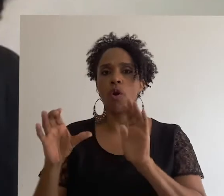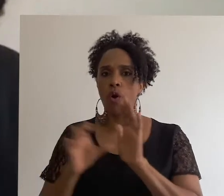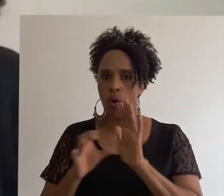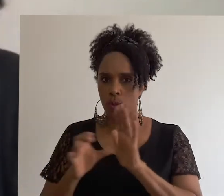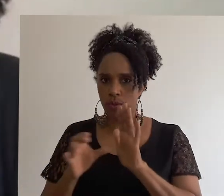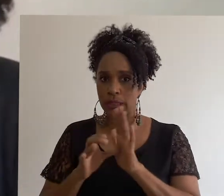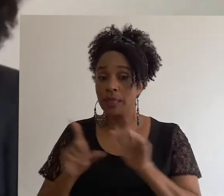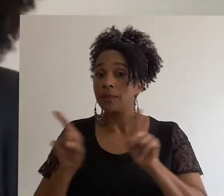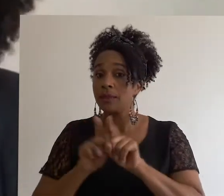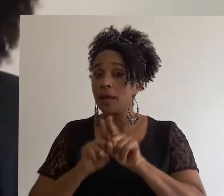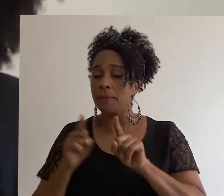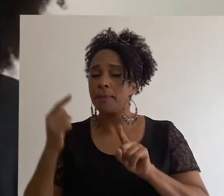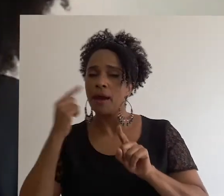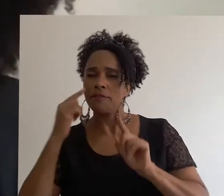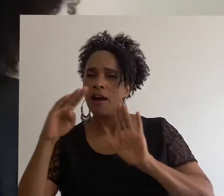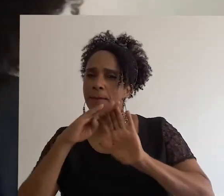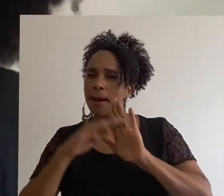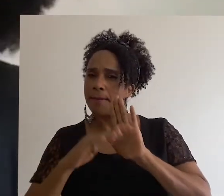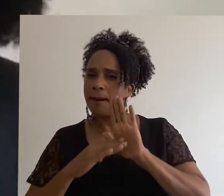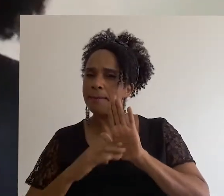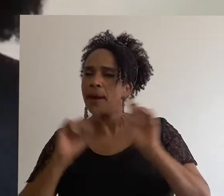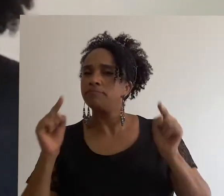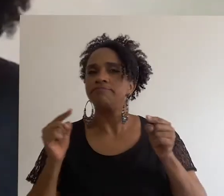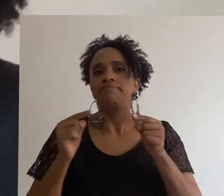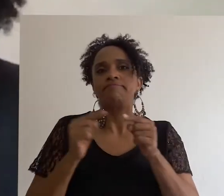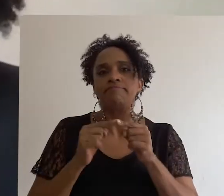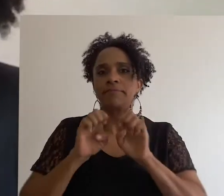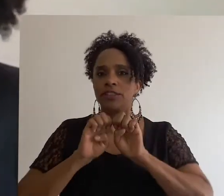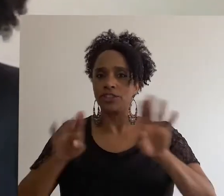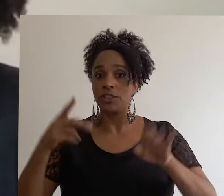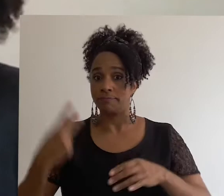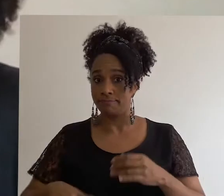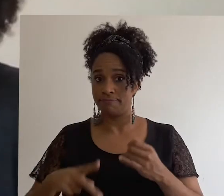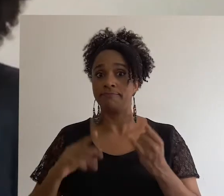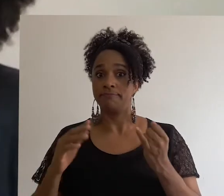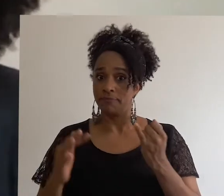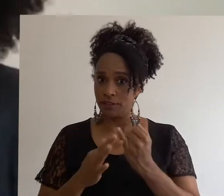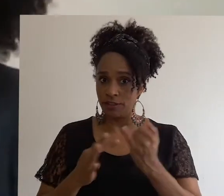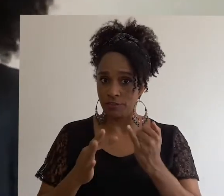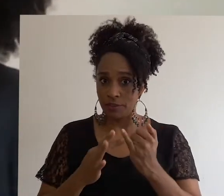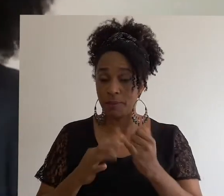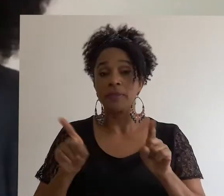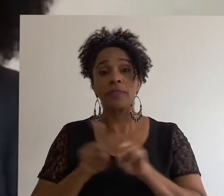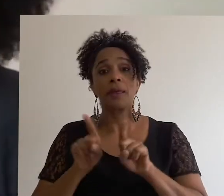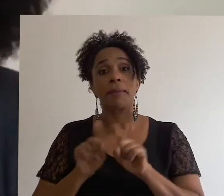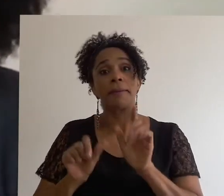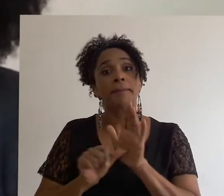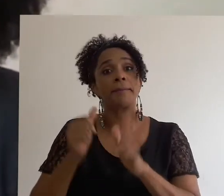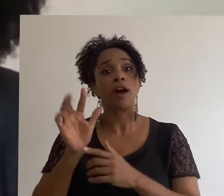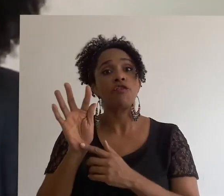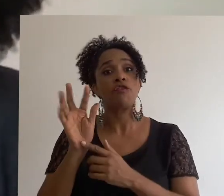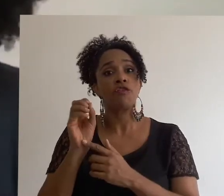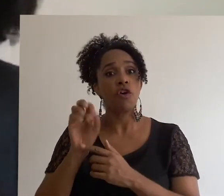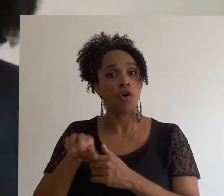de extensão a gente quer para o nosso instituto, né? Consoante com essa ação, tivemos nosso primeiro fórum das coordenações de